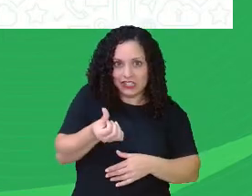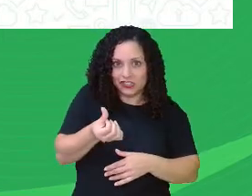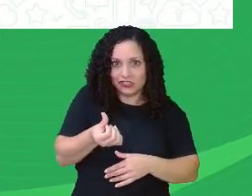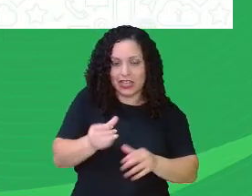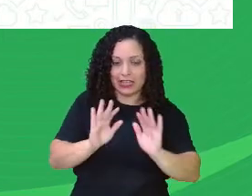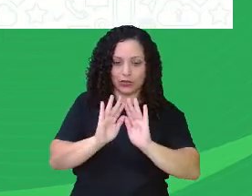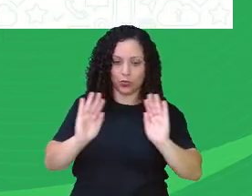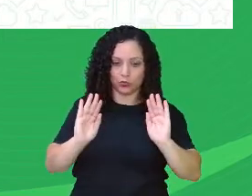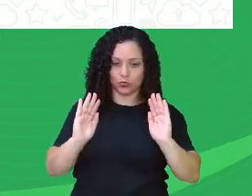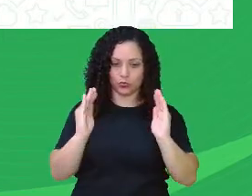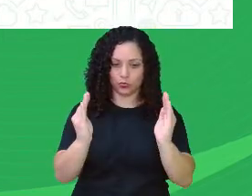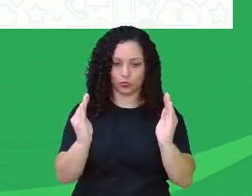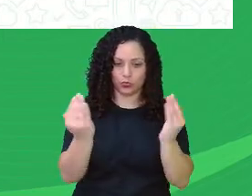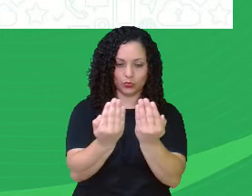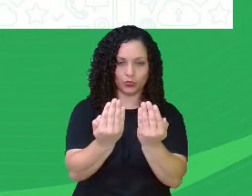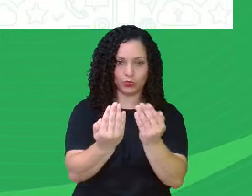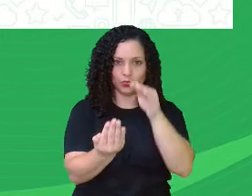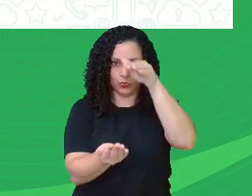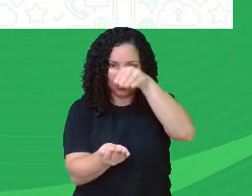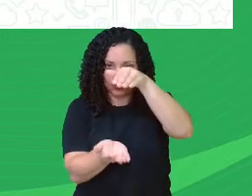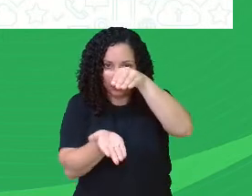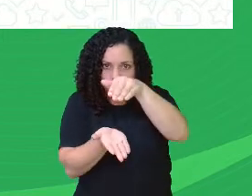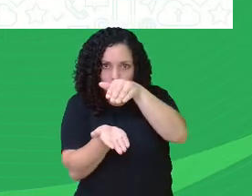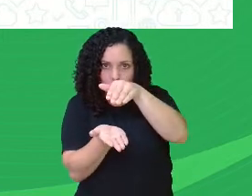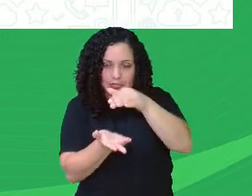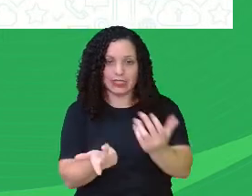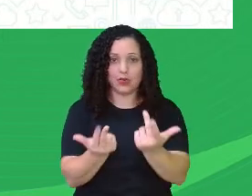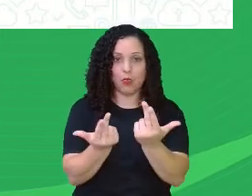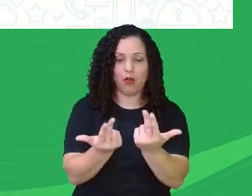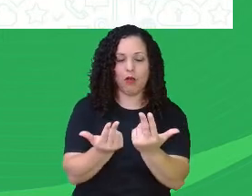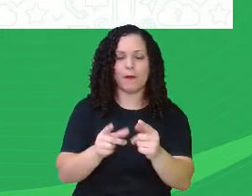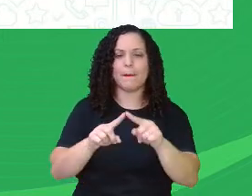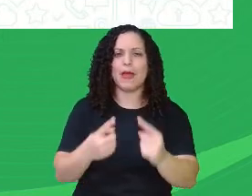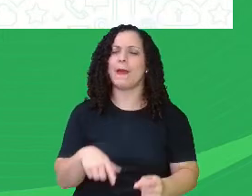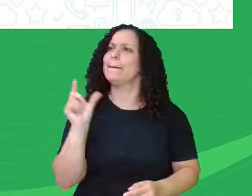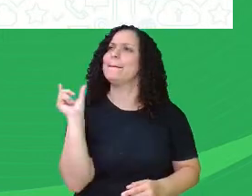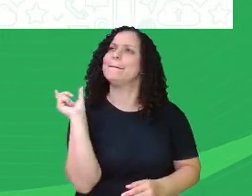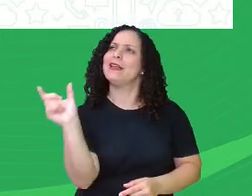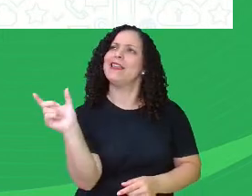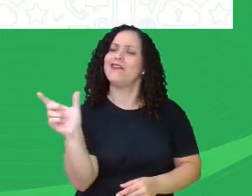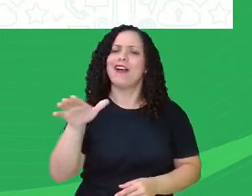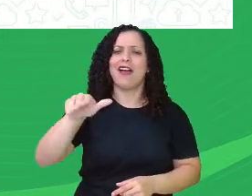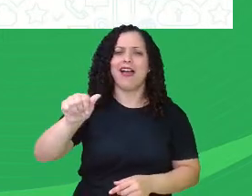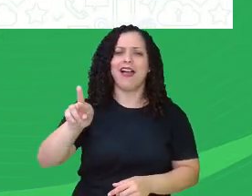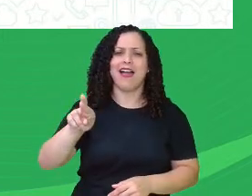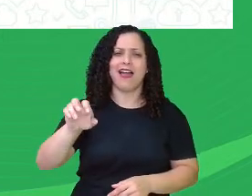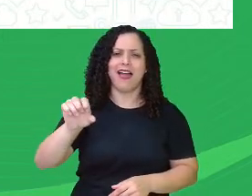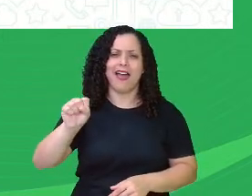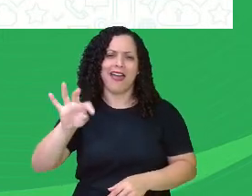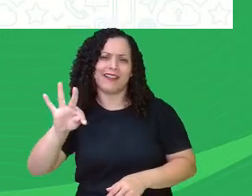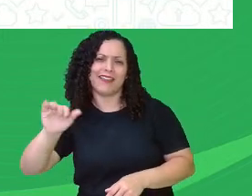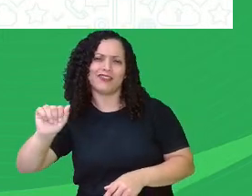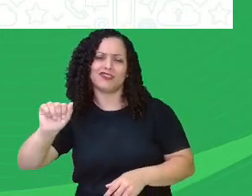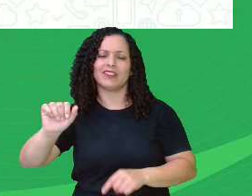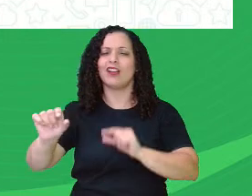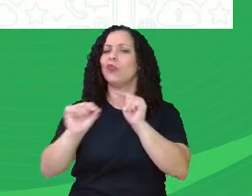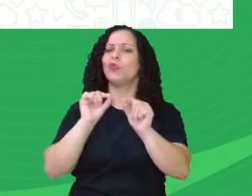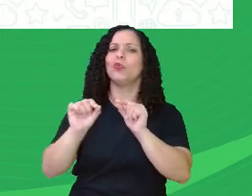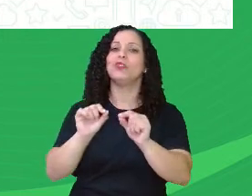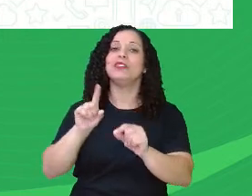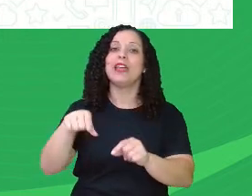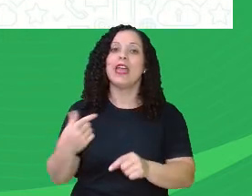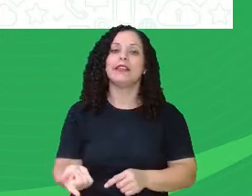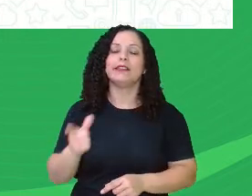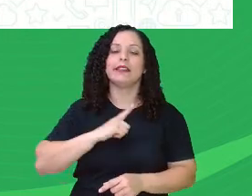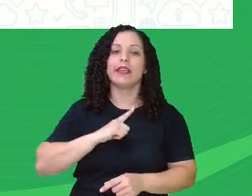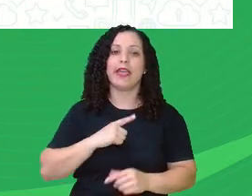todos os lados são iguais. Mas, Ricardinho, apareceu uma palavra aí, aresta, que você não falasse para mim. Aresta é o lado